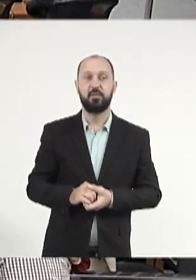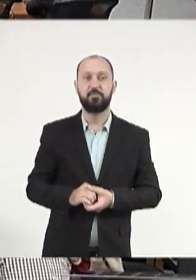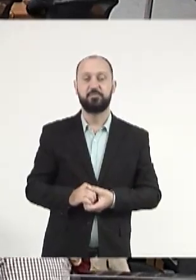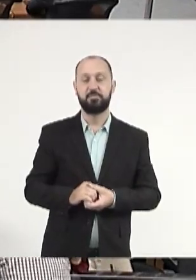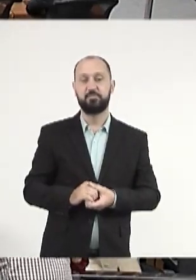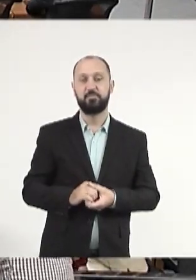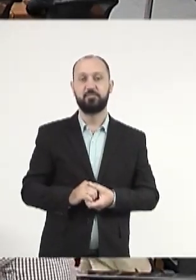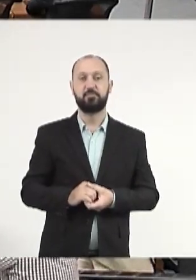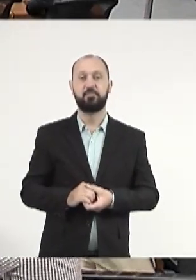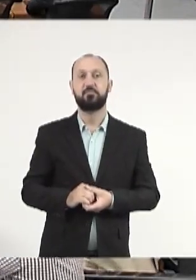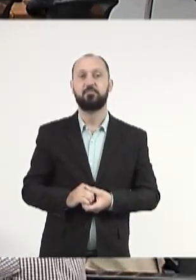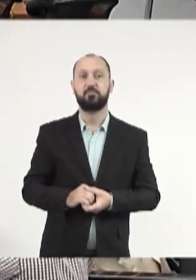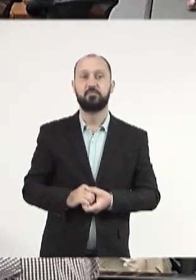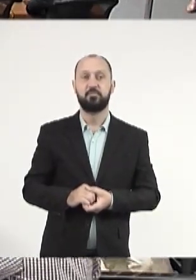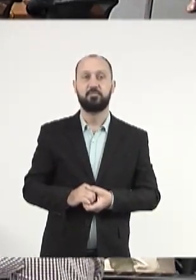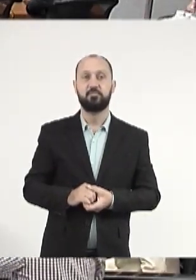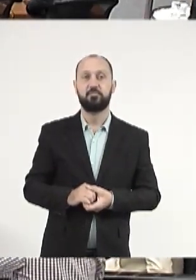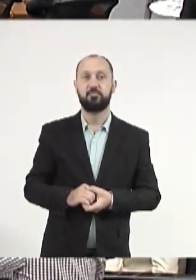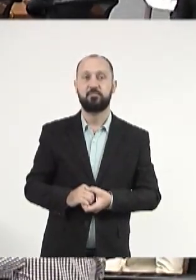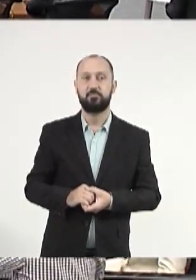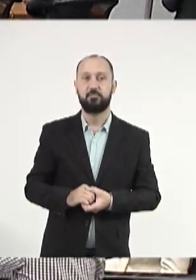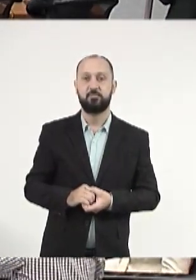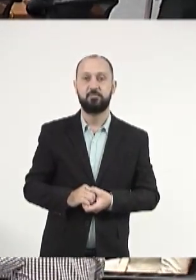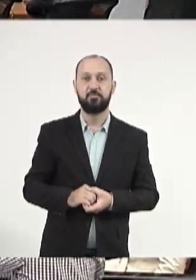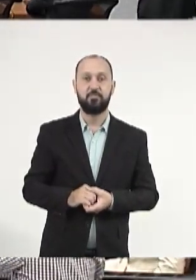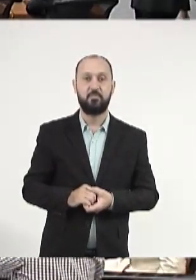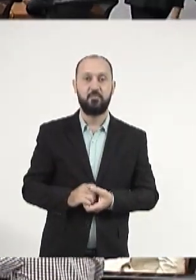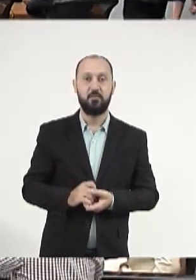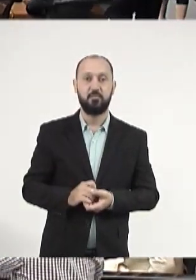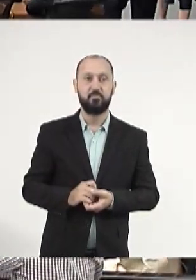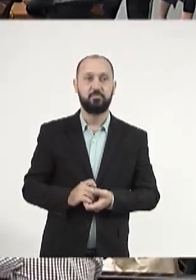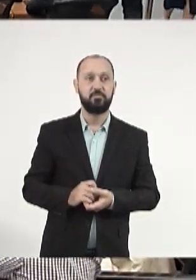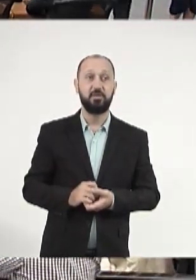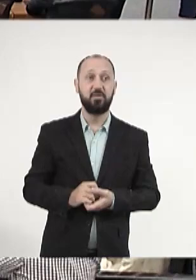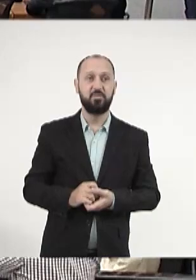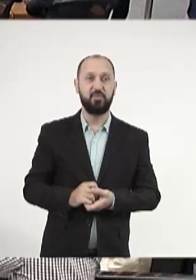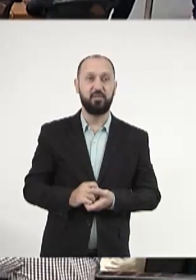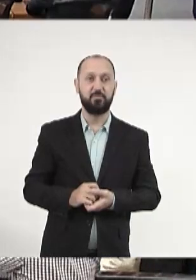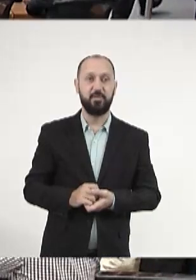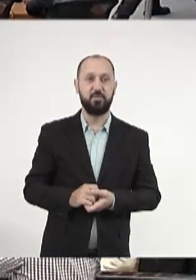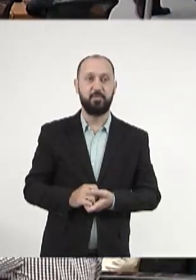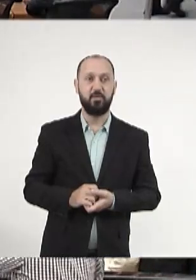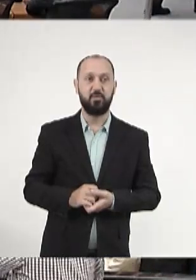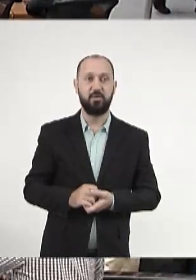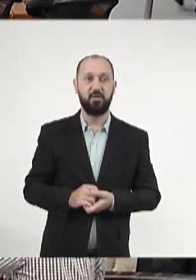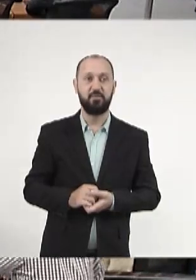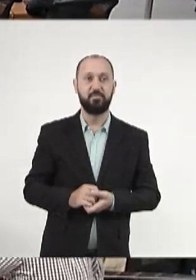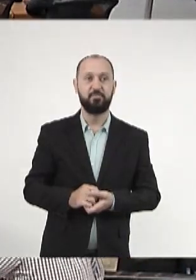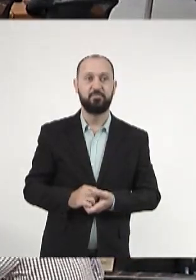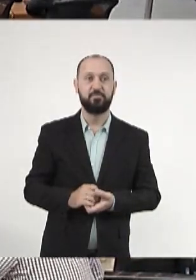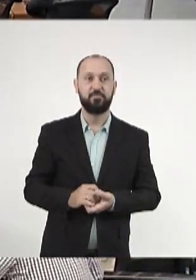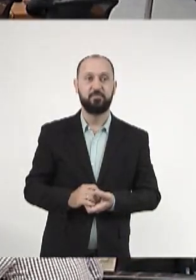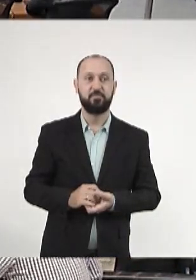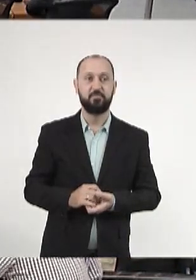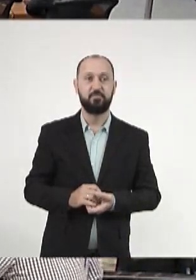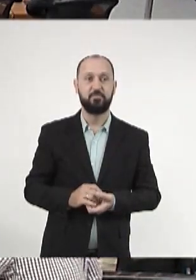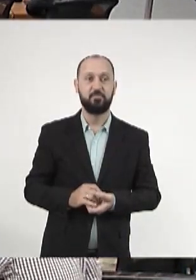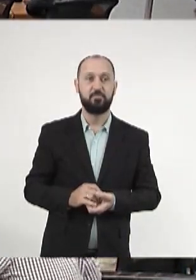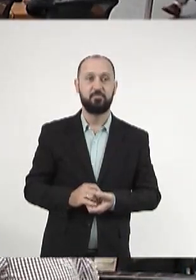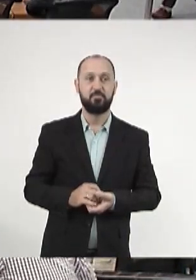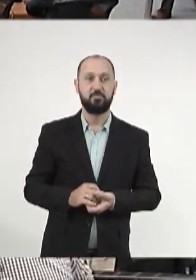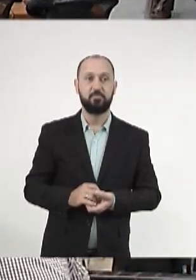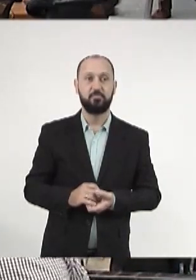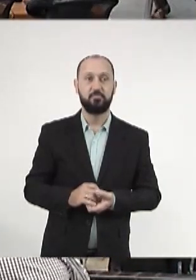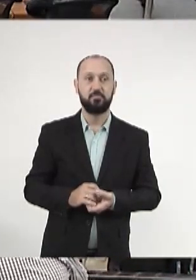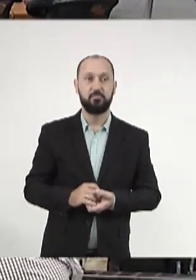Ele falou, vai fazer o quê? Não vai ter sessão. Estão perdendo o jeito? Ele falou? Não entendi errado?